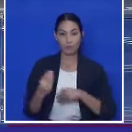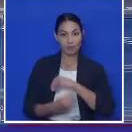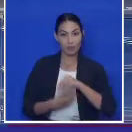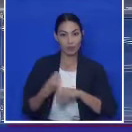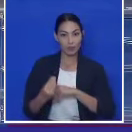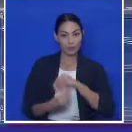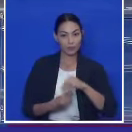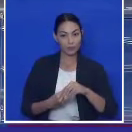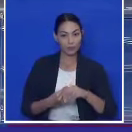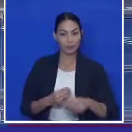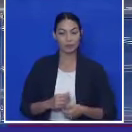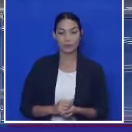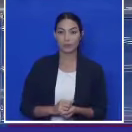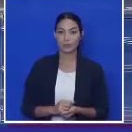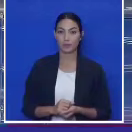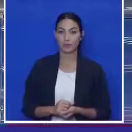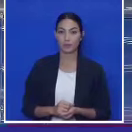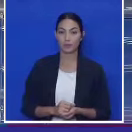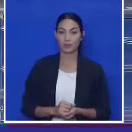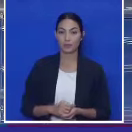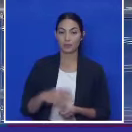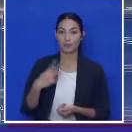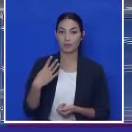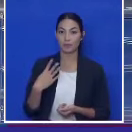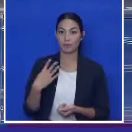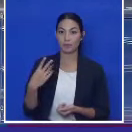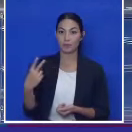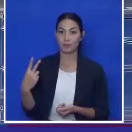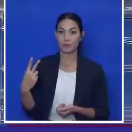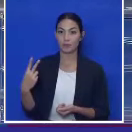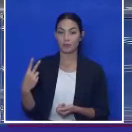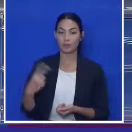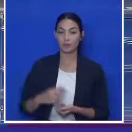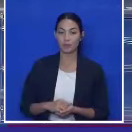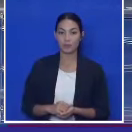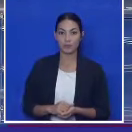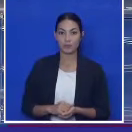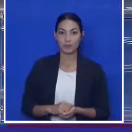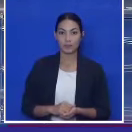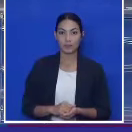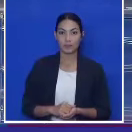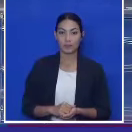Globo girando. Número 42.